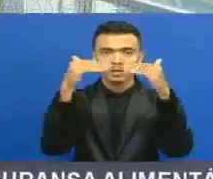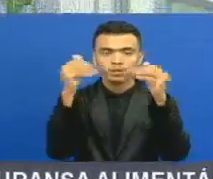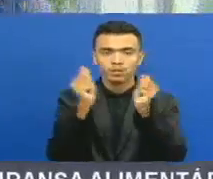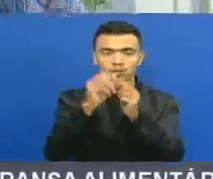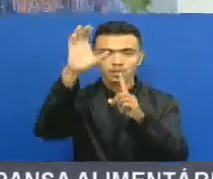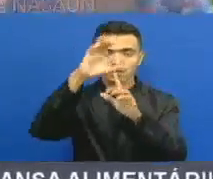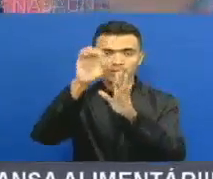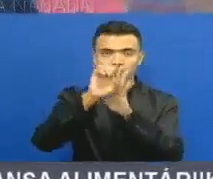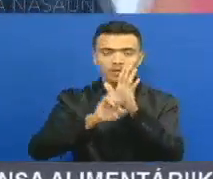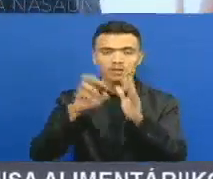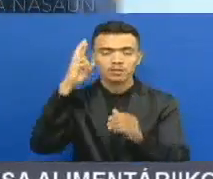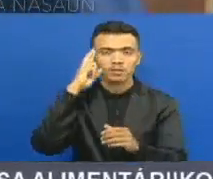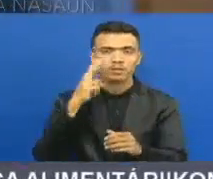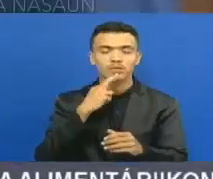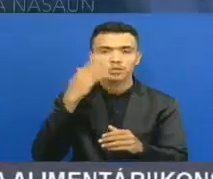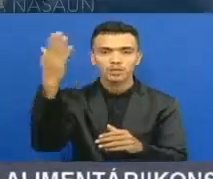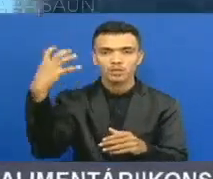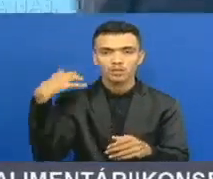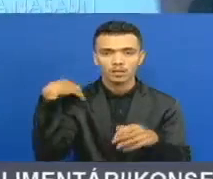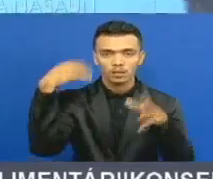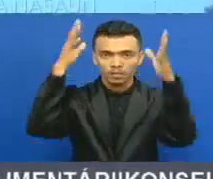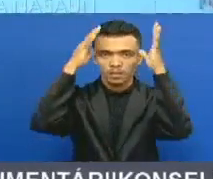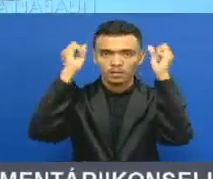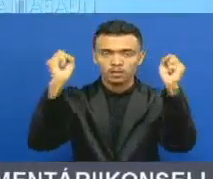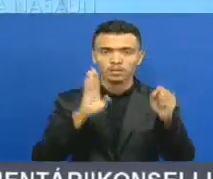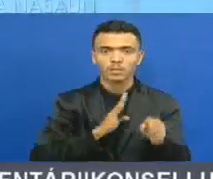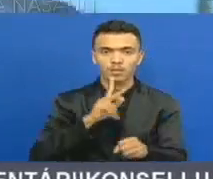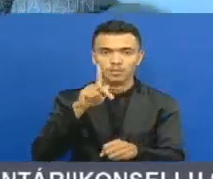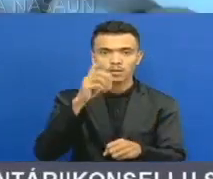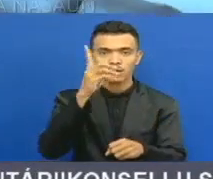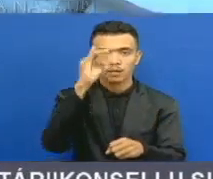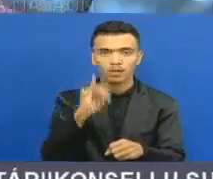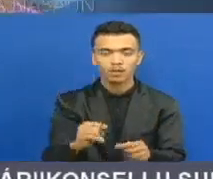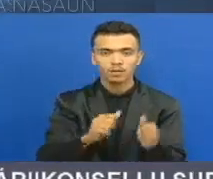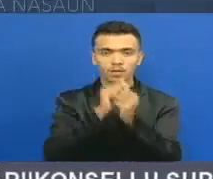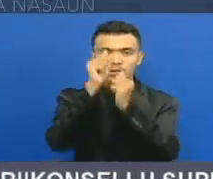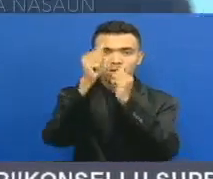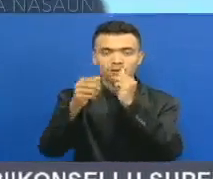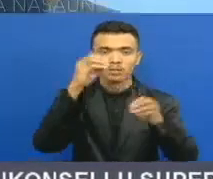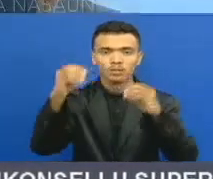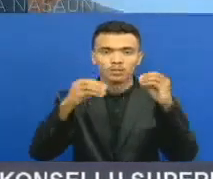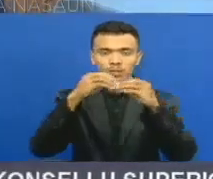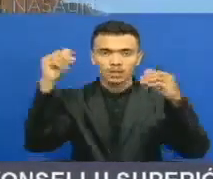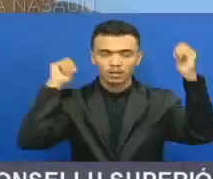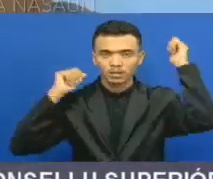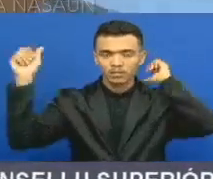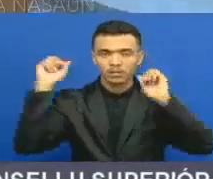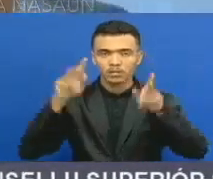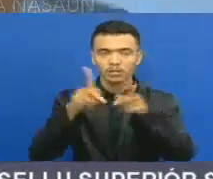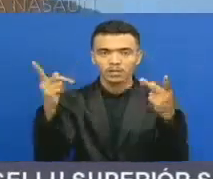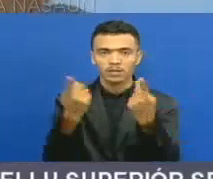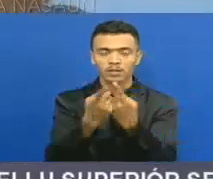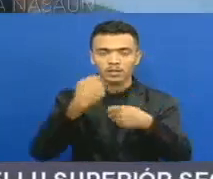de Estado José Ramos Horta e a Palácio Presidencial Bairro Pitedili, onde informa com a atividade de Companhia Halau e